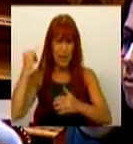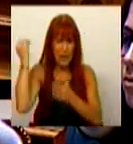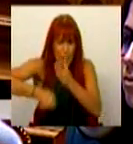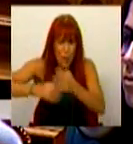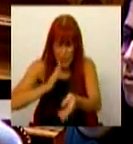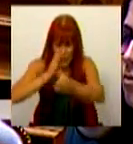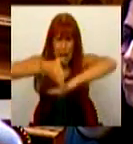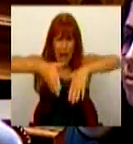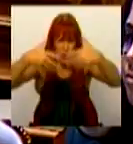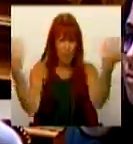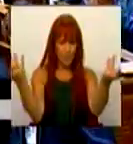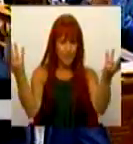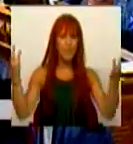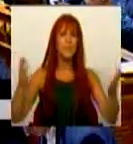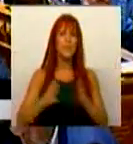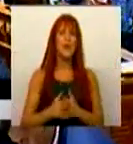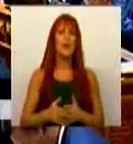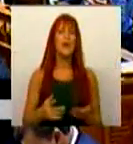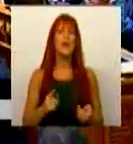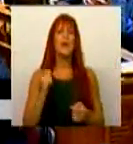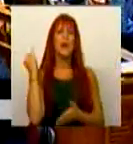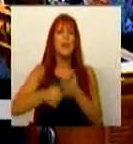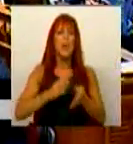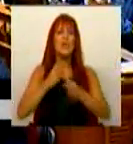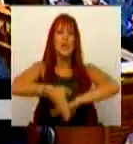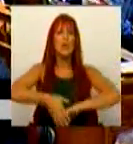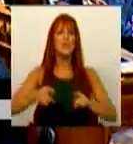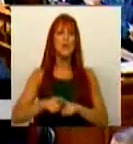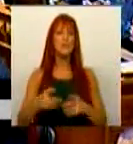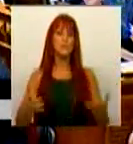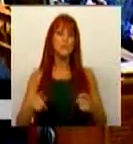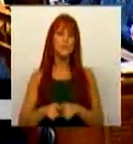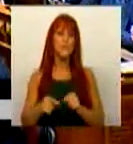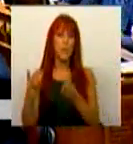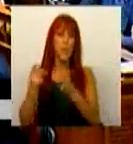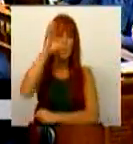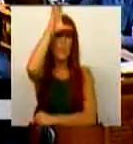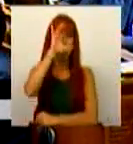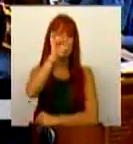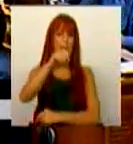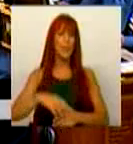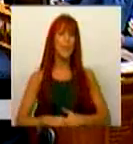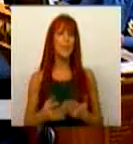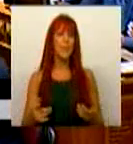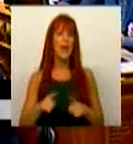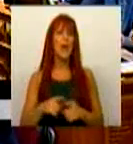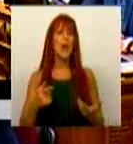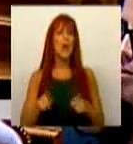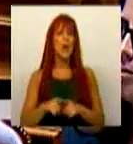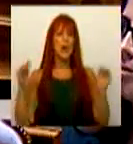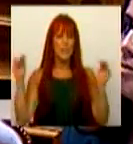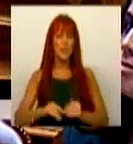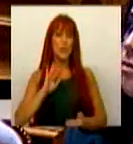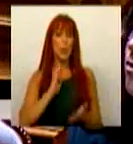impostos diretos, a redução de impostos diretos que promovemos durante os últimos orçamentos de Estado. Nós promovemos essa redução